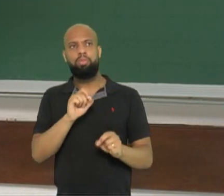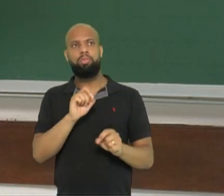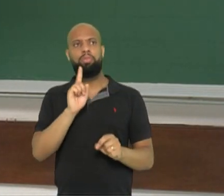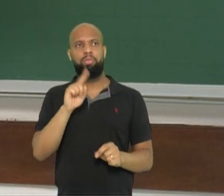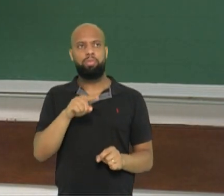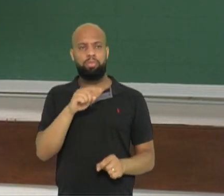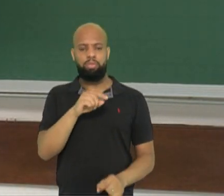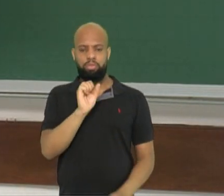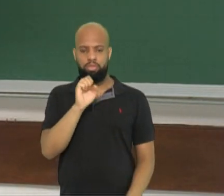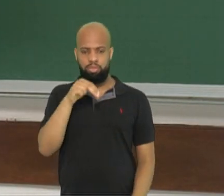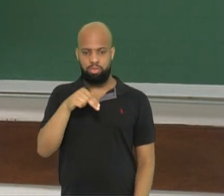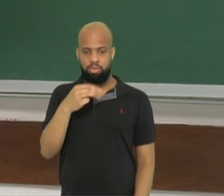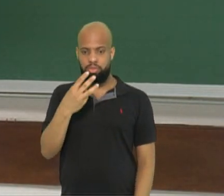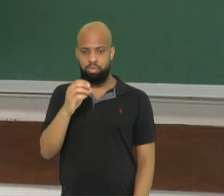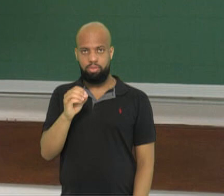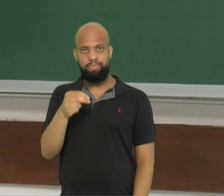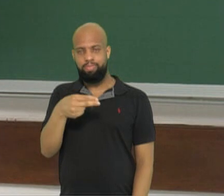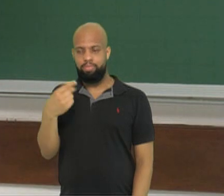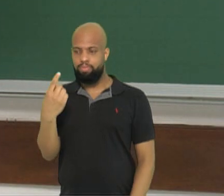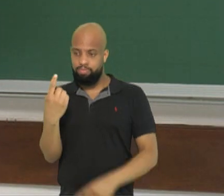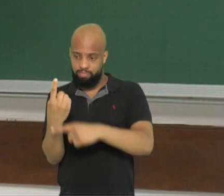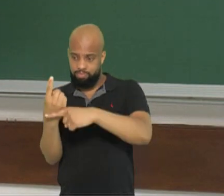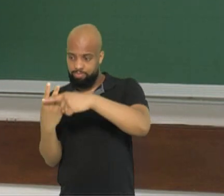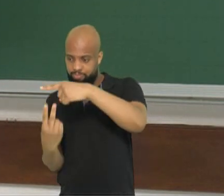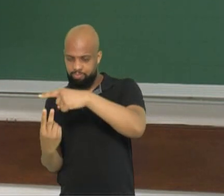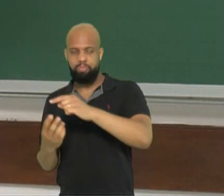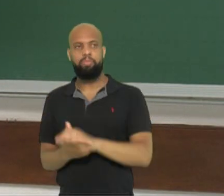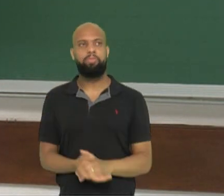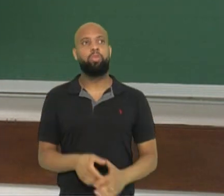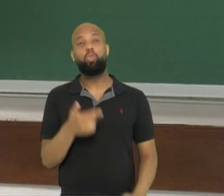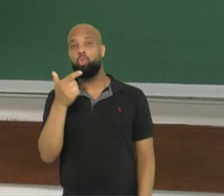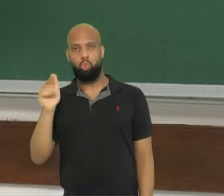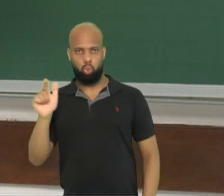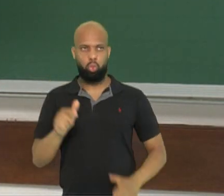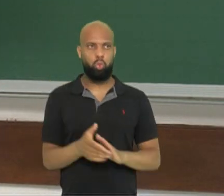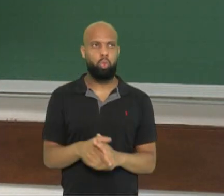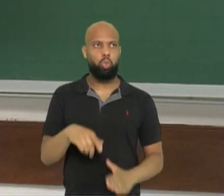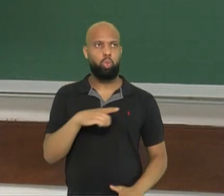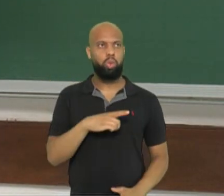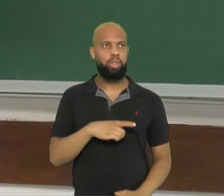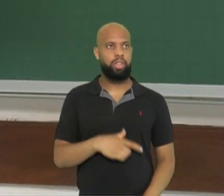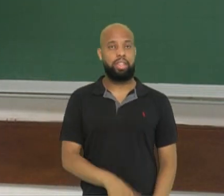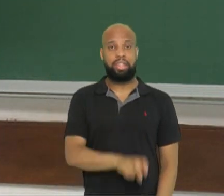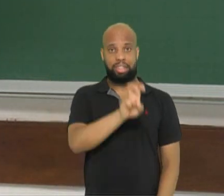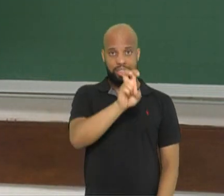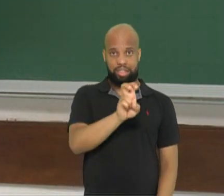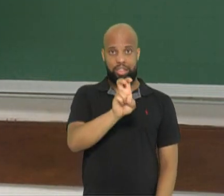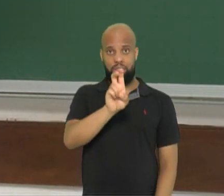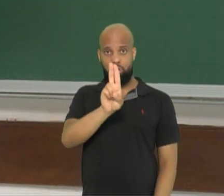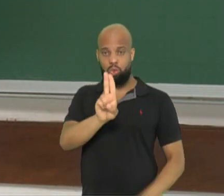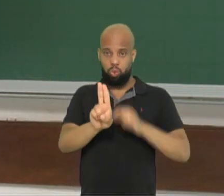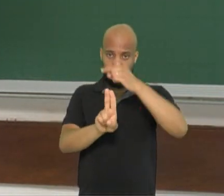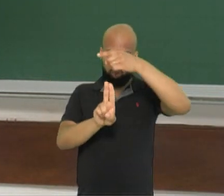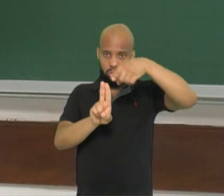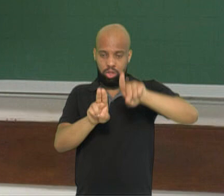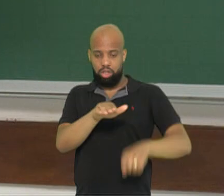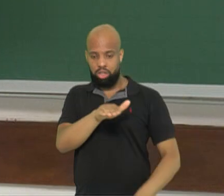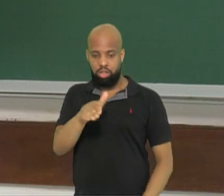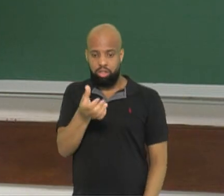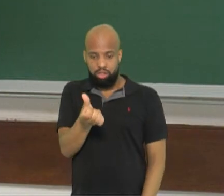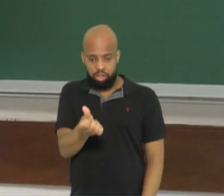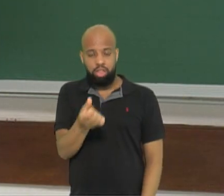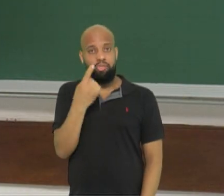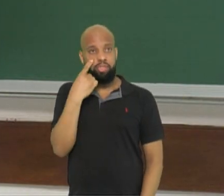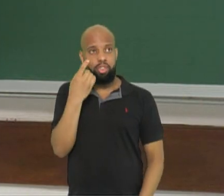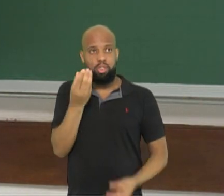30 graus igual ao meio. Fácil, hein? Ó o próximo. 5π sobre 6, né? Essa determinação. Então, vamos